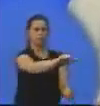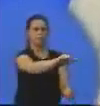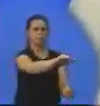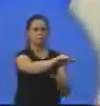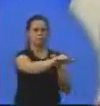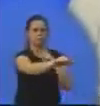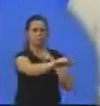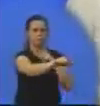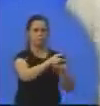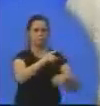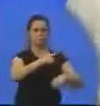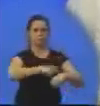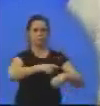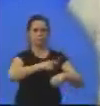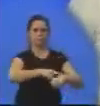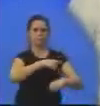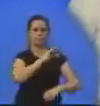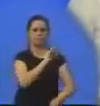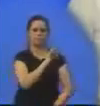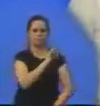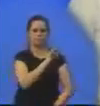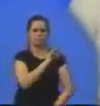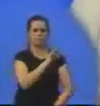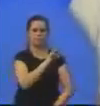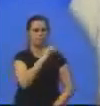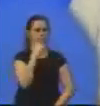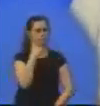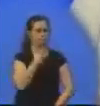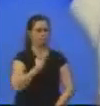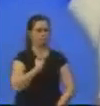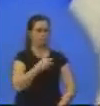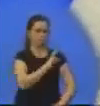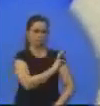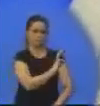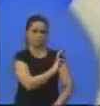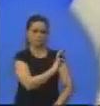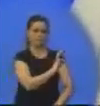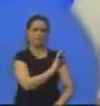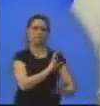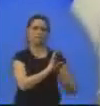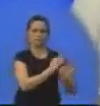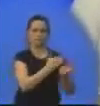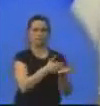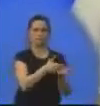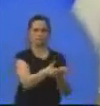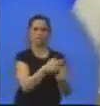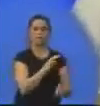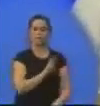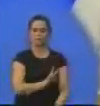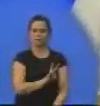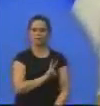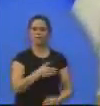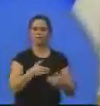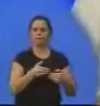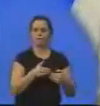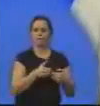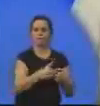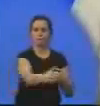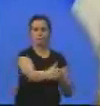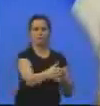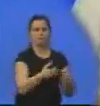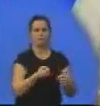corpo no instante t. Então, eu não fixei um número, no instante t. Eu quero calcular, então, velocidade e aceleração.